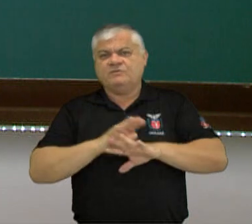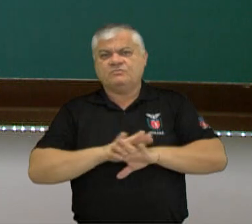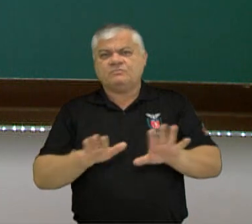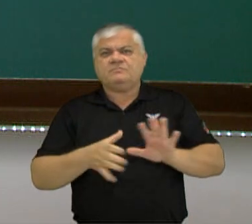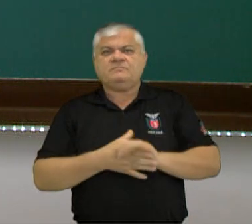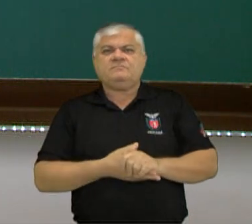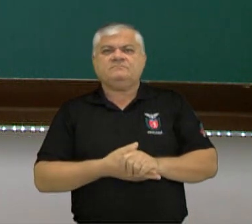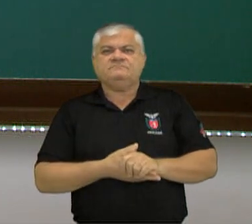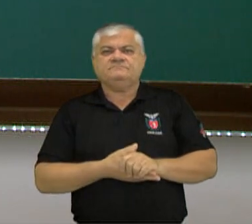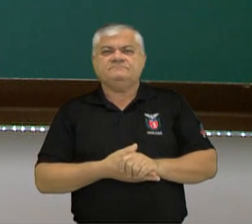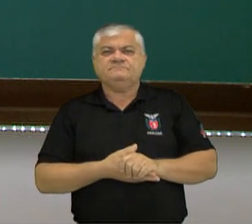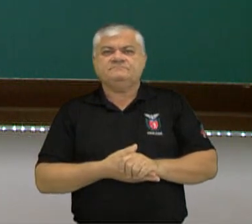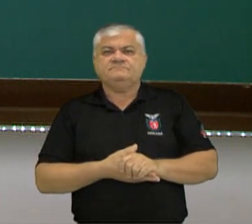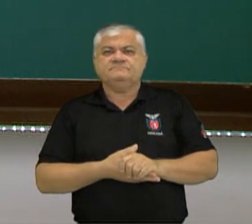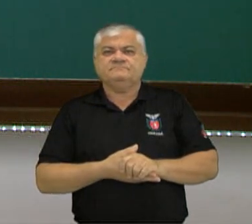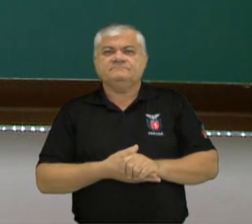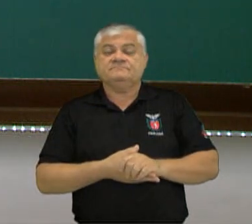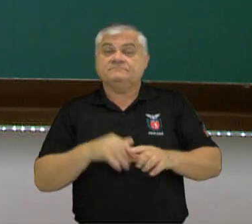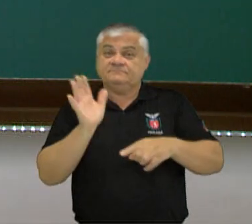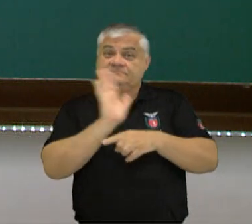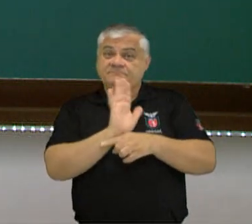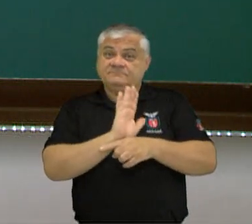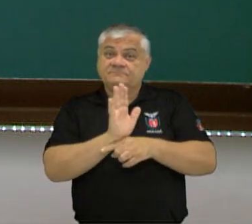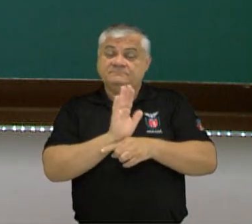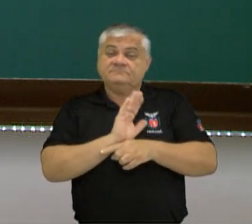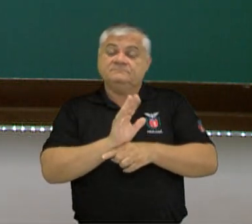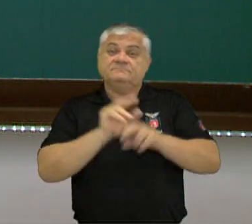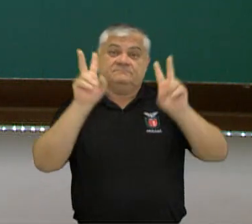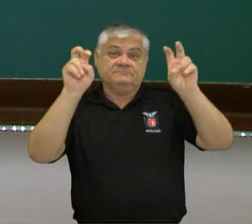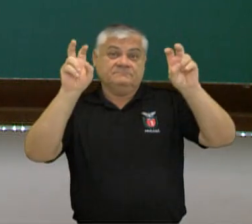já sabe. Bem, nesse vídeo então